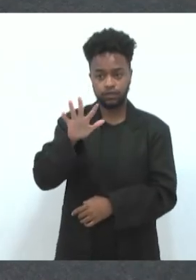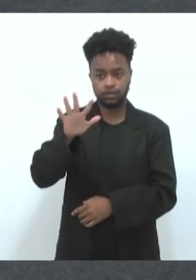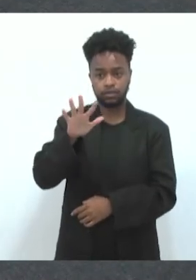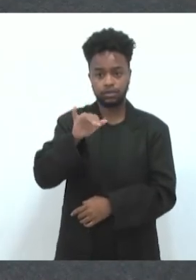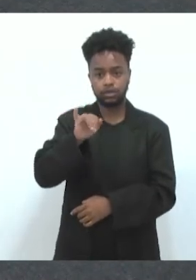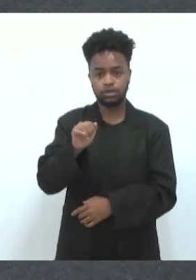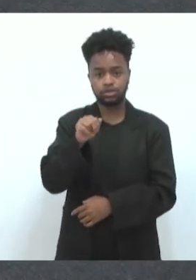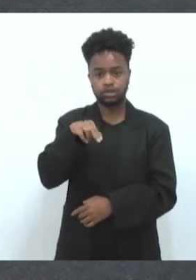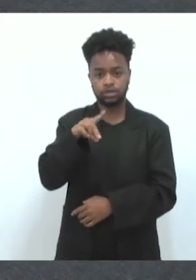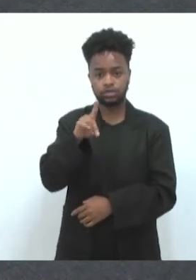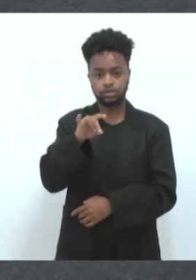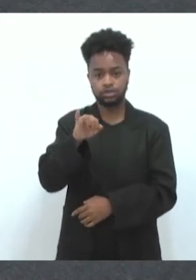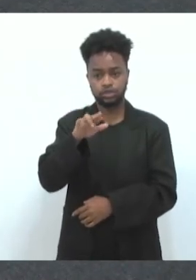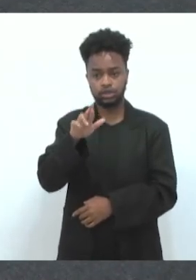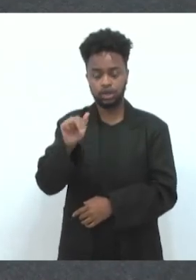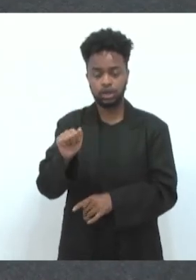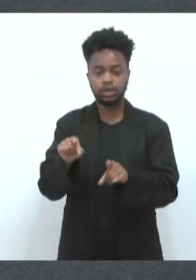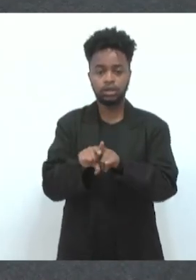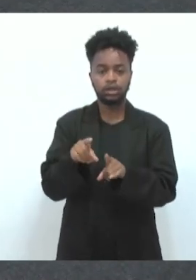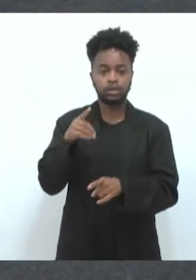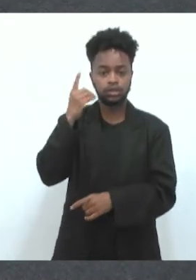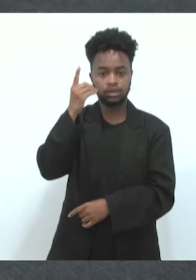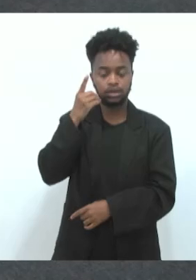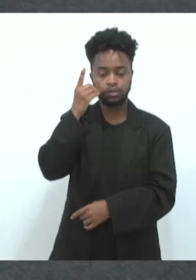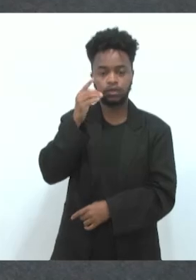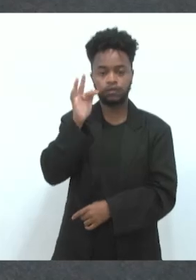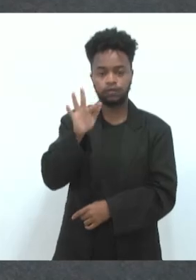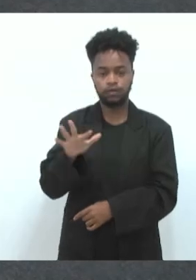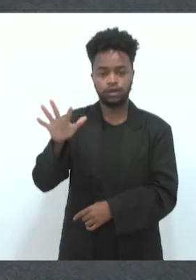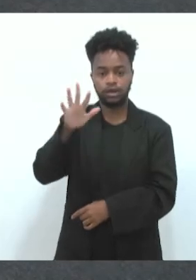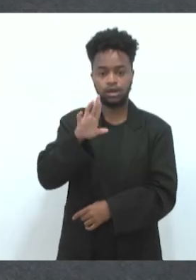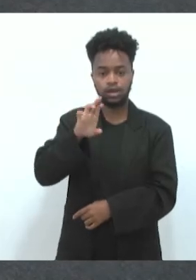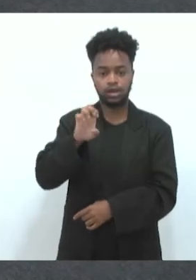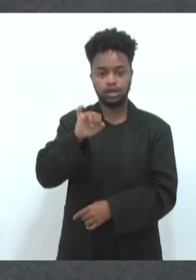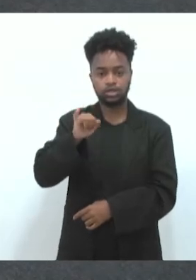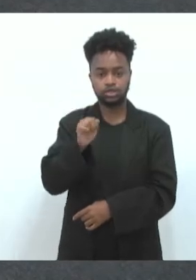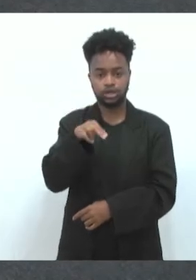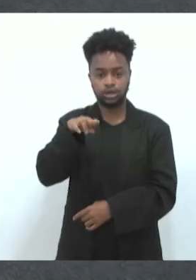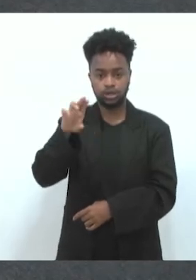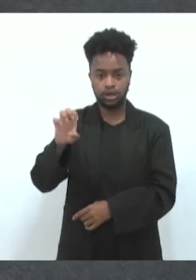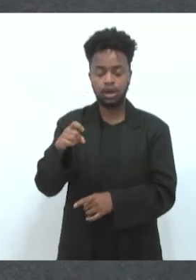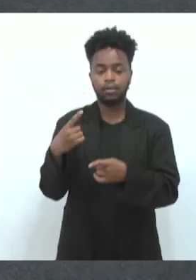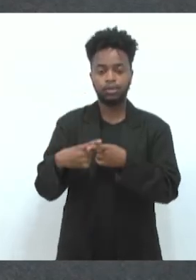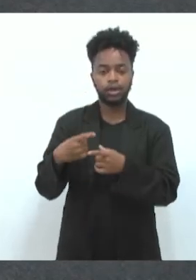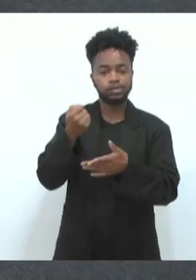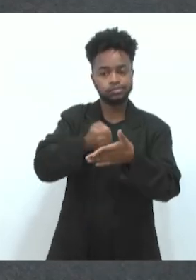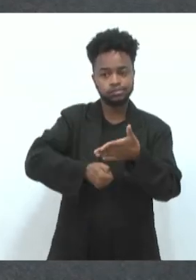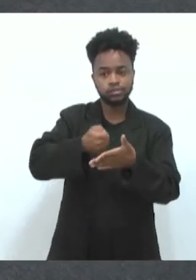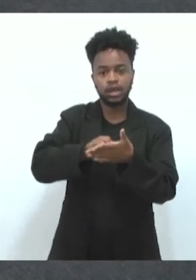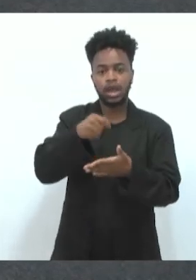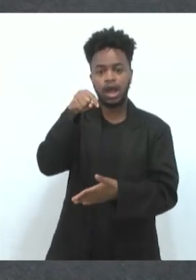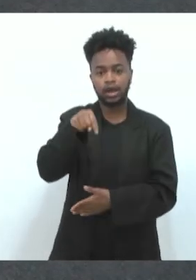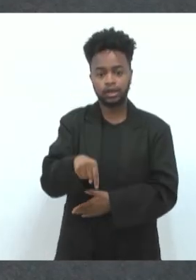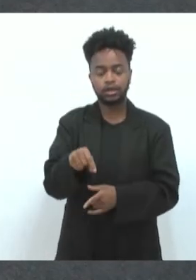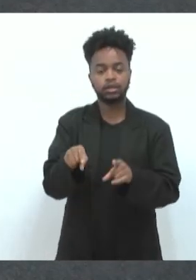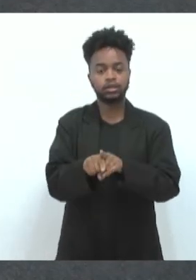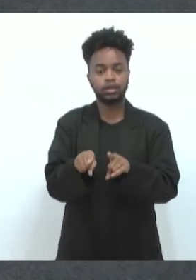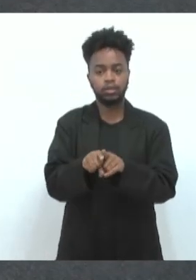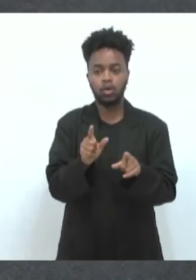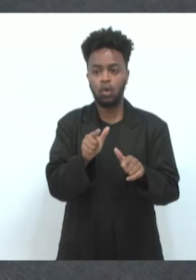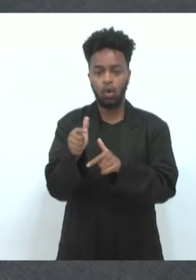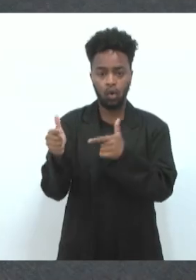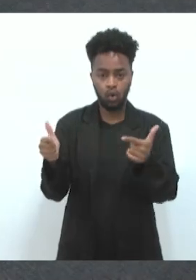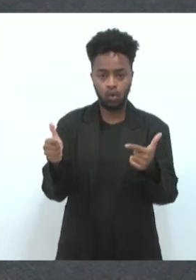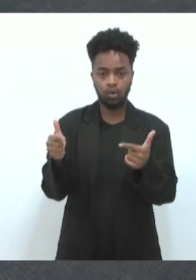doutora Jandira Fegali, a minha deputada federal, doutora Rejane, que tanto fez frente nessa casa, e tantas as outras